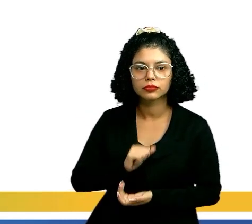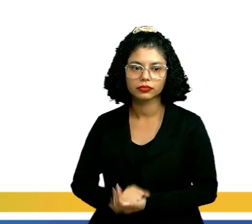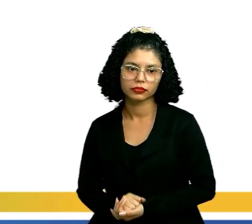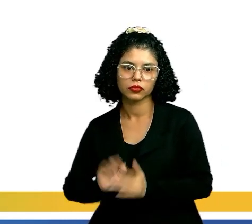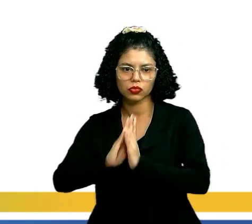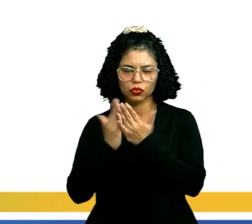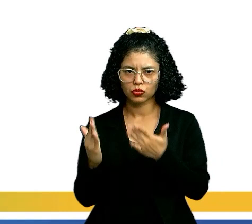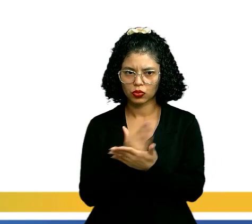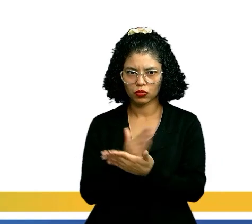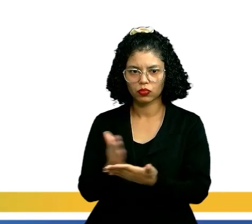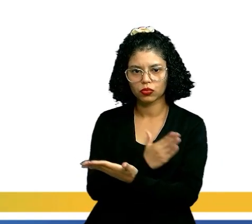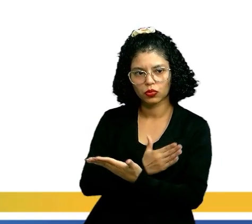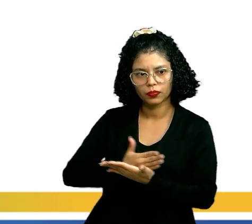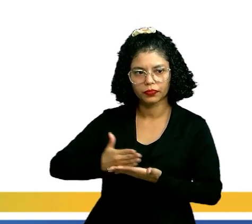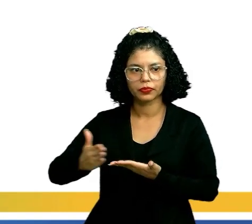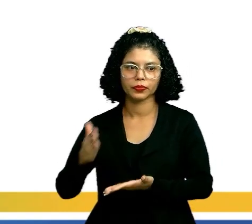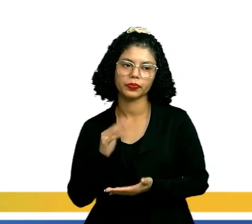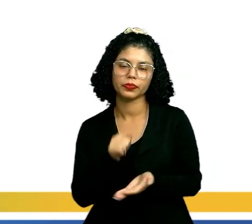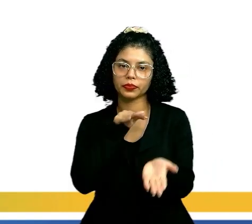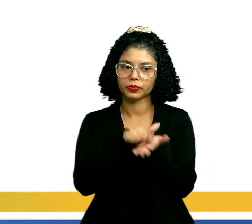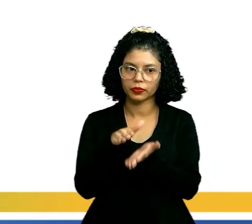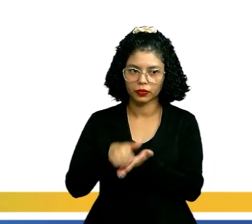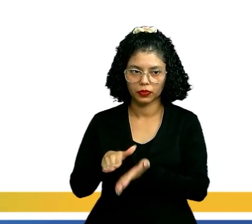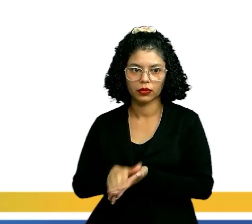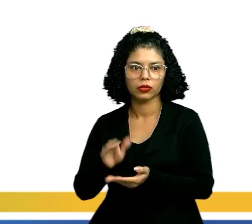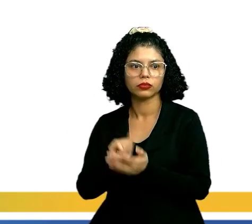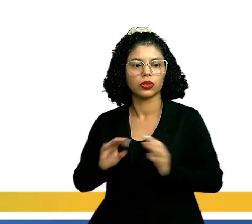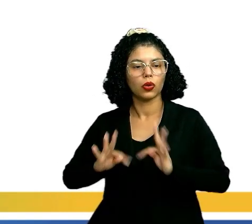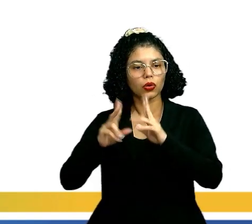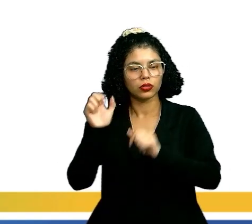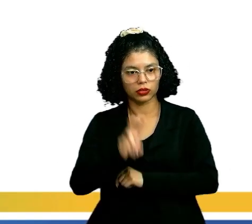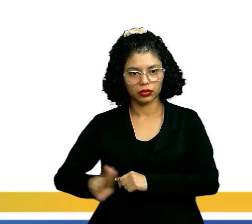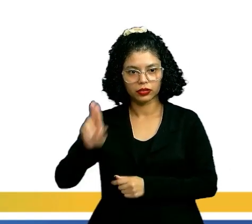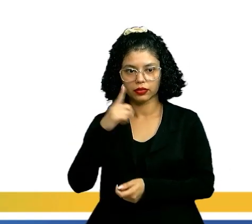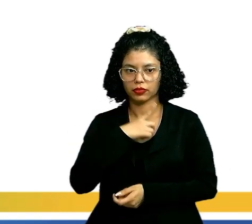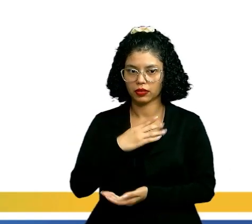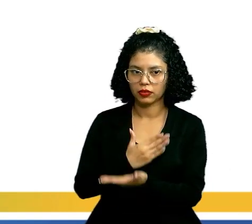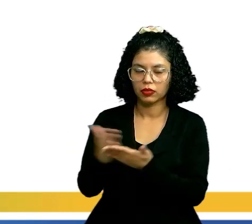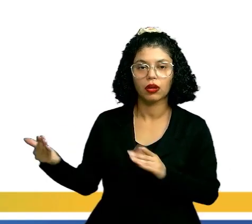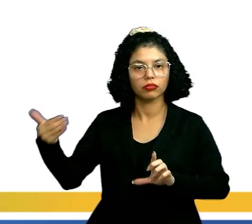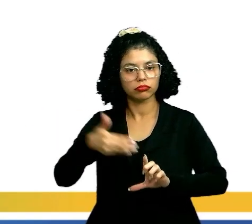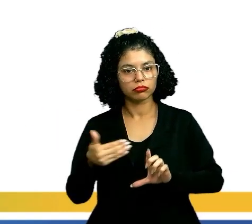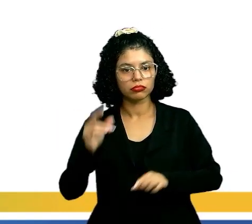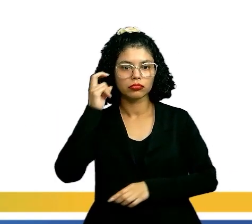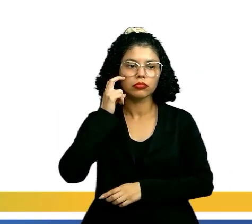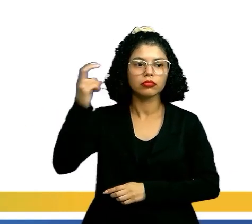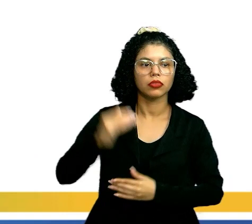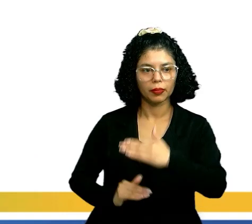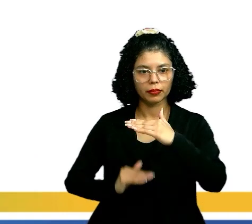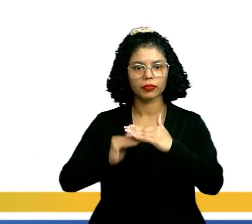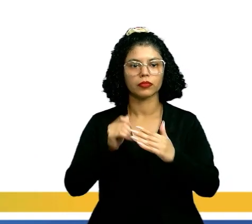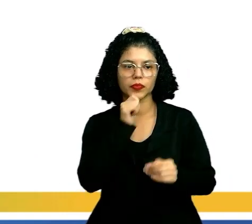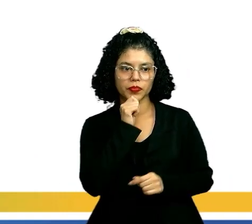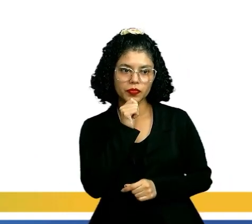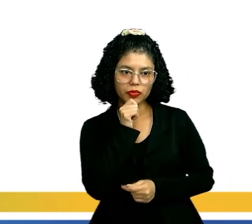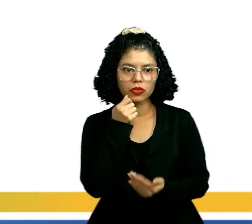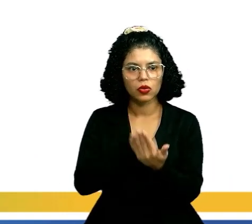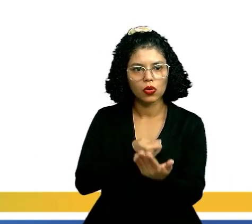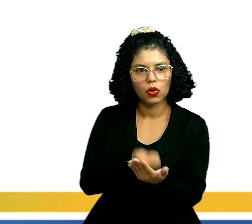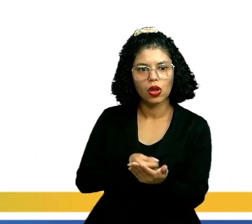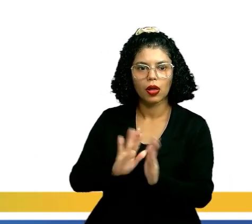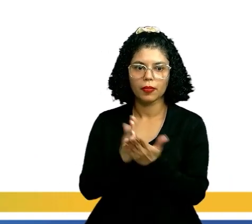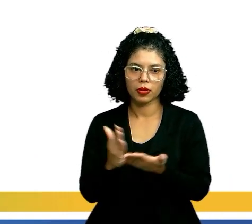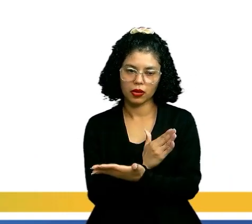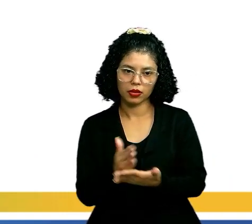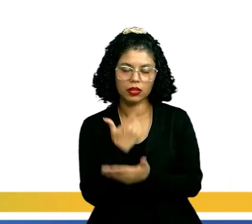a imprensa. Os livros começaram a ser impressos. Toda a Europa teve acesso da cultura, pressão protestante para